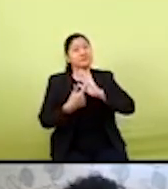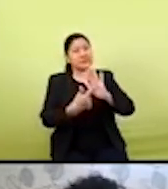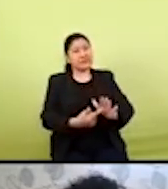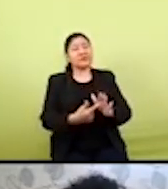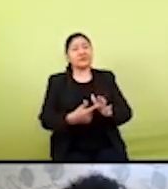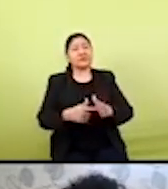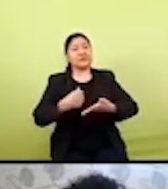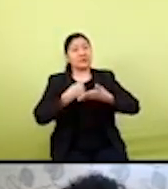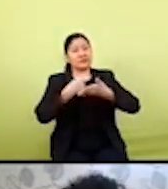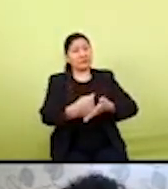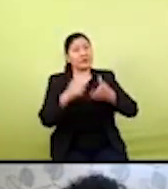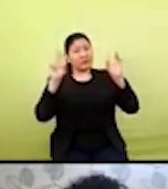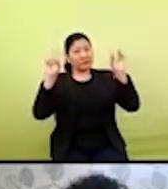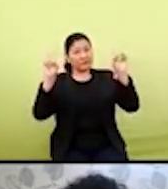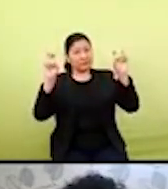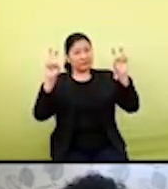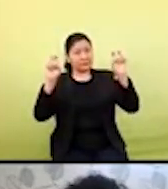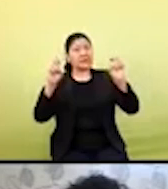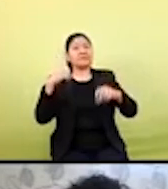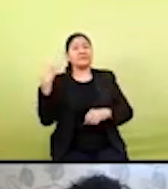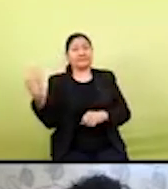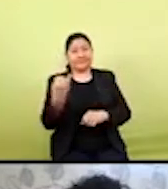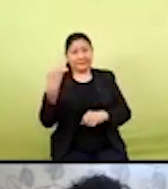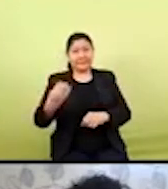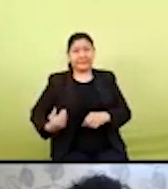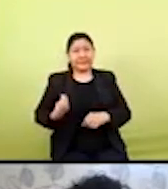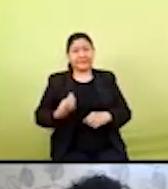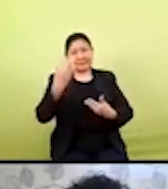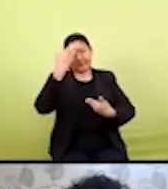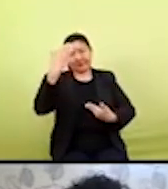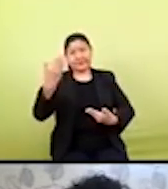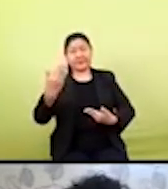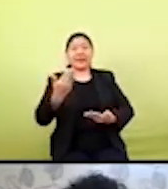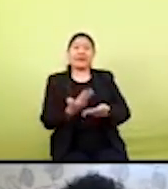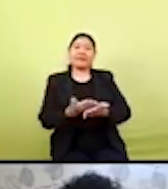né. Então, obrigada pelo convite, obrigada aí a Cláudia pela